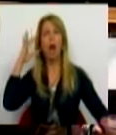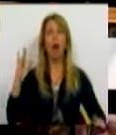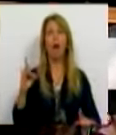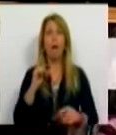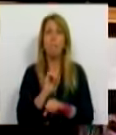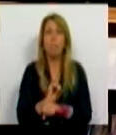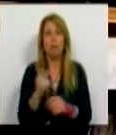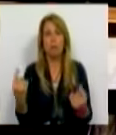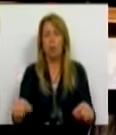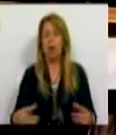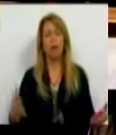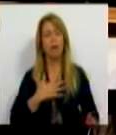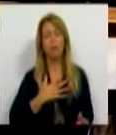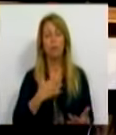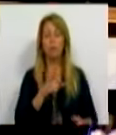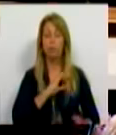Senhor Secretário de Estado da Educação,